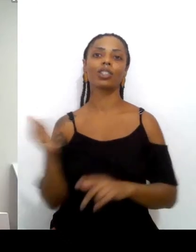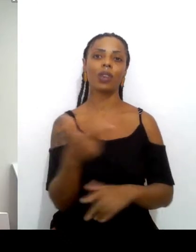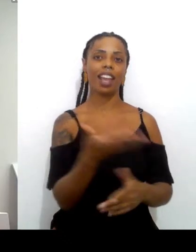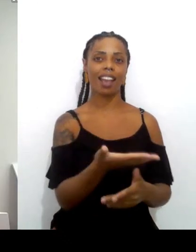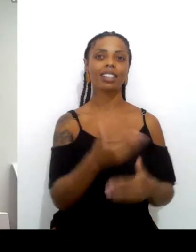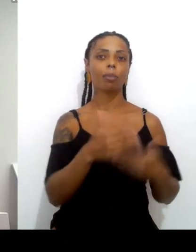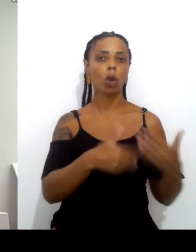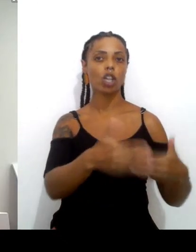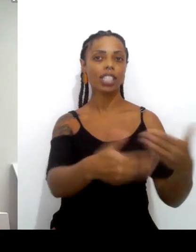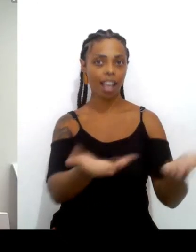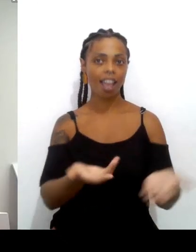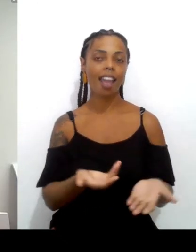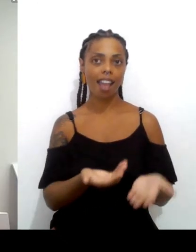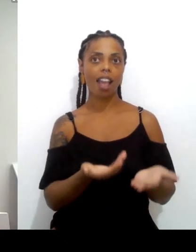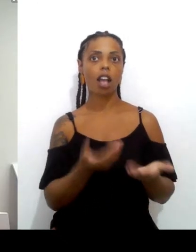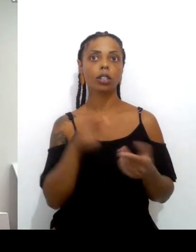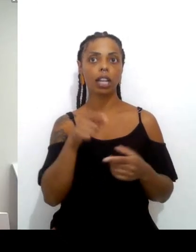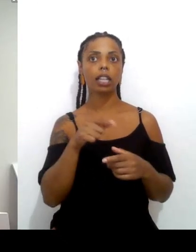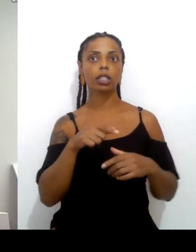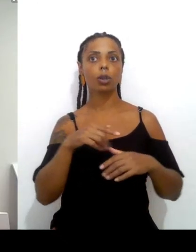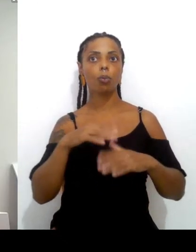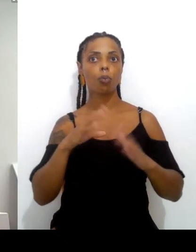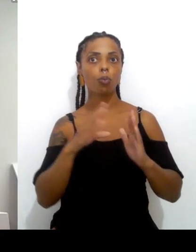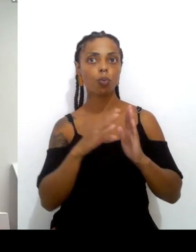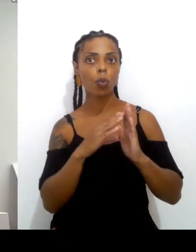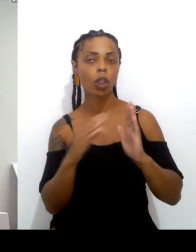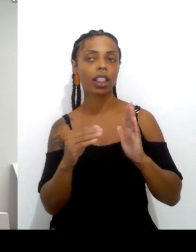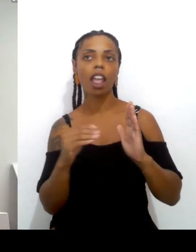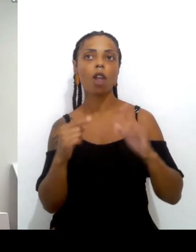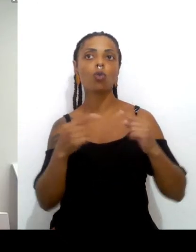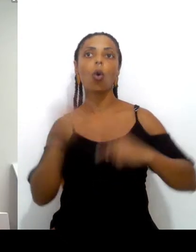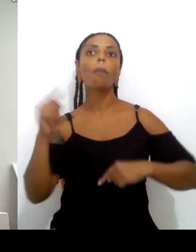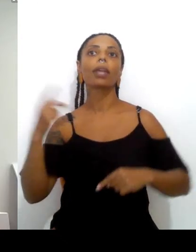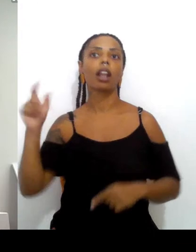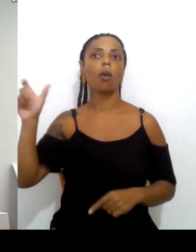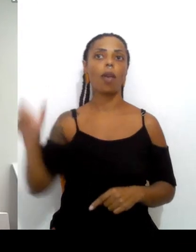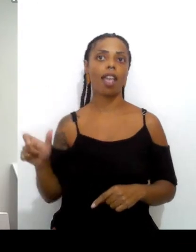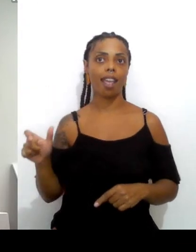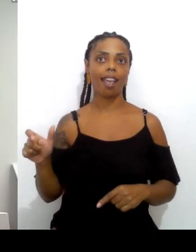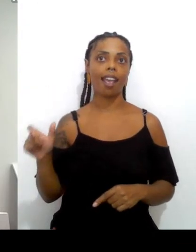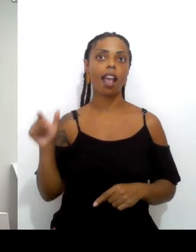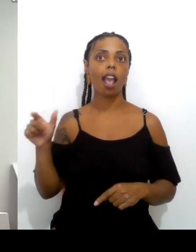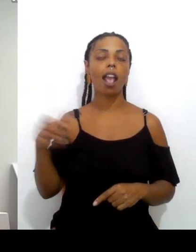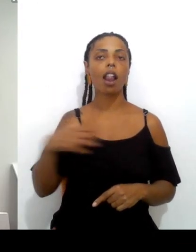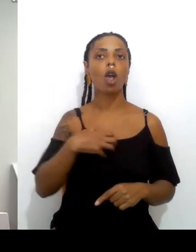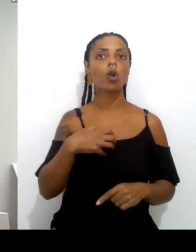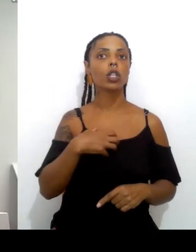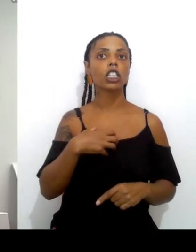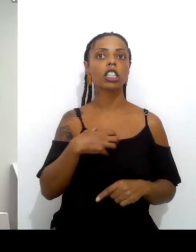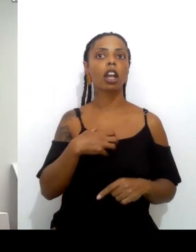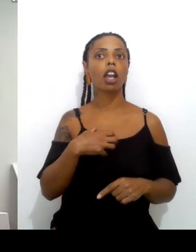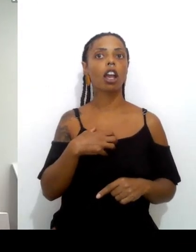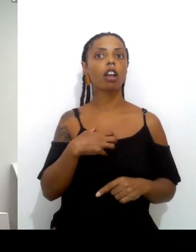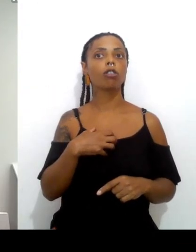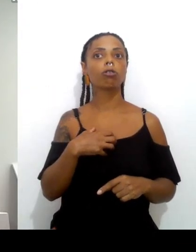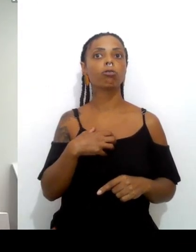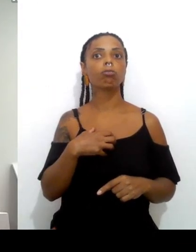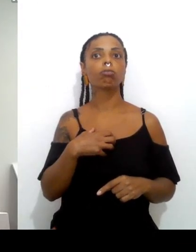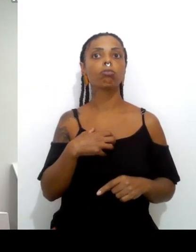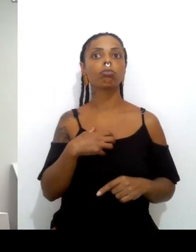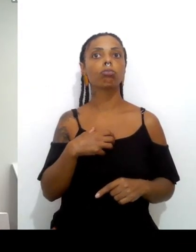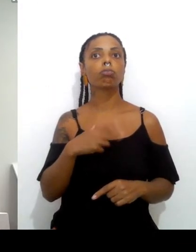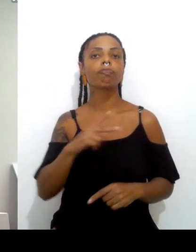outra visibilidade Nossa adequariam a ele ele é uma forma particular de Formação social e sexual